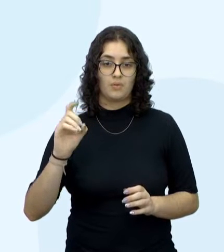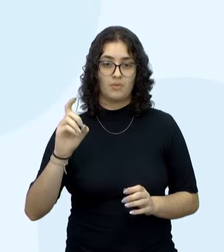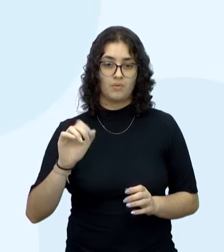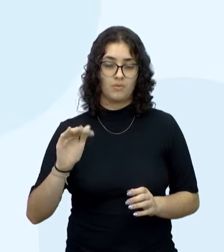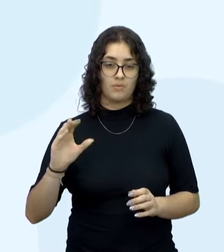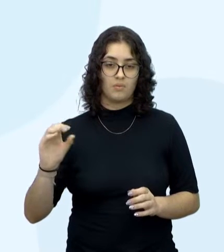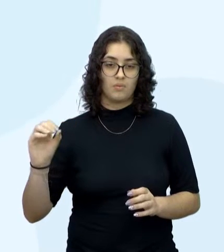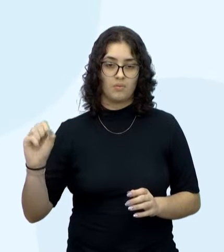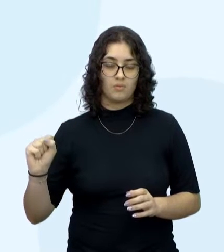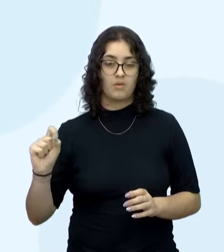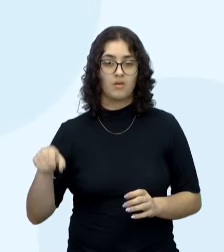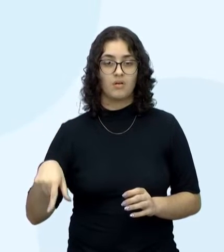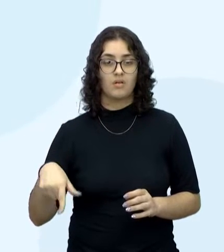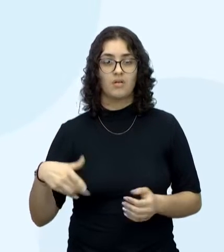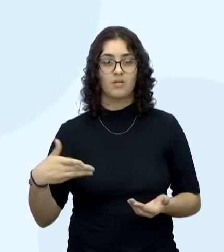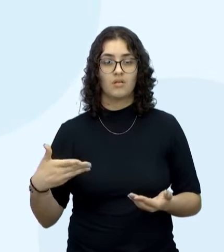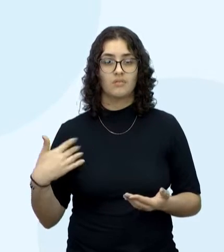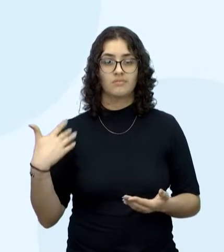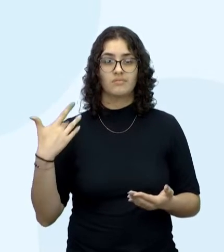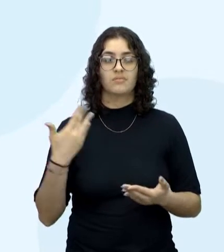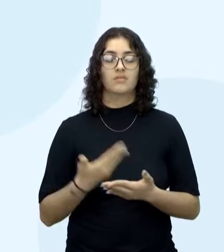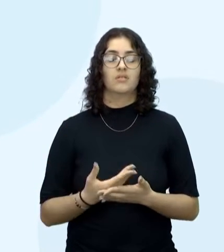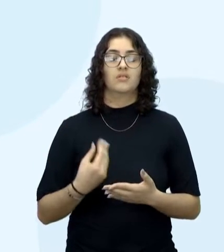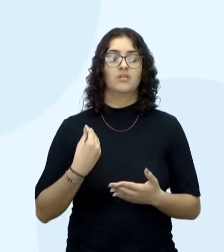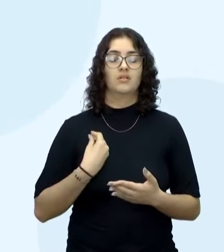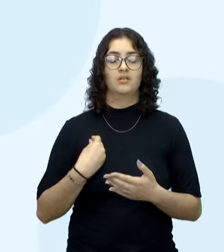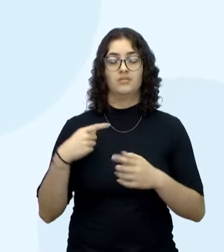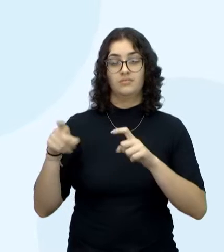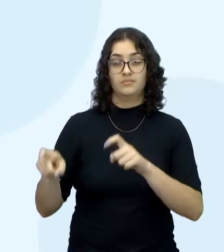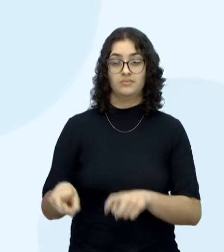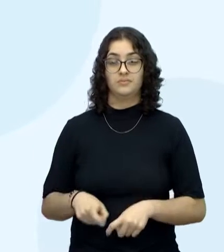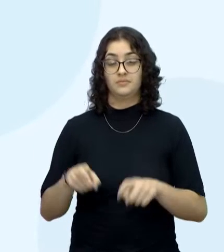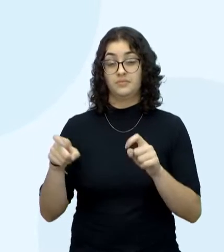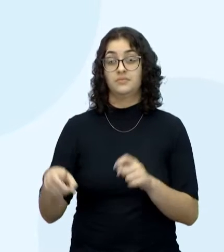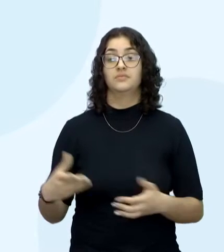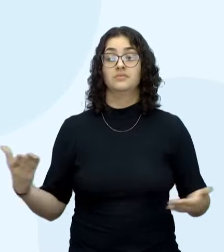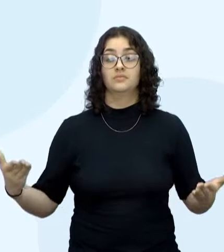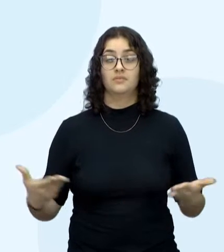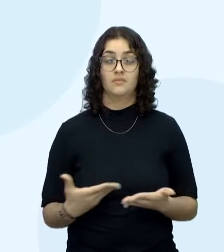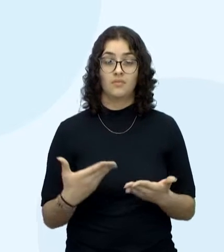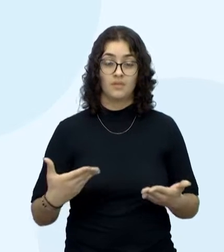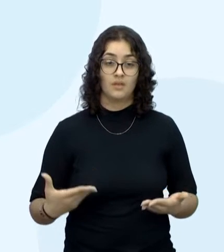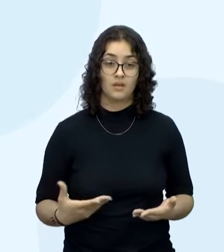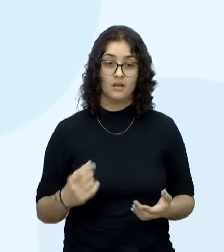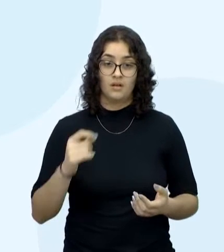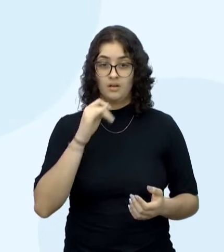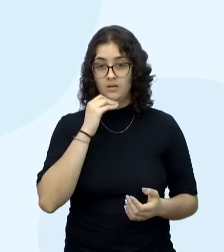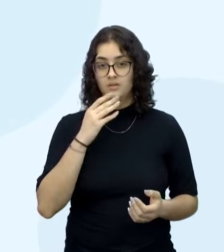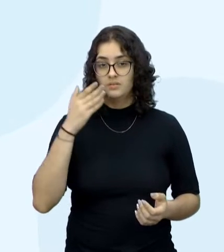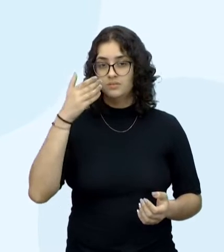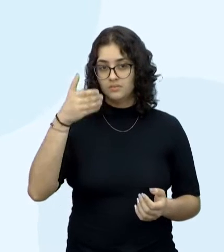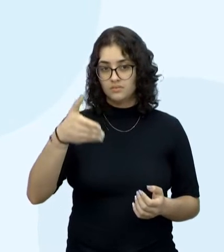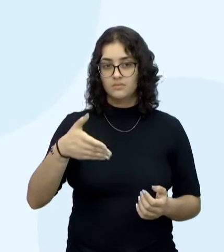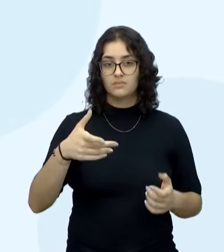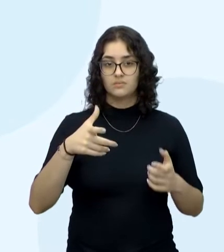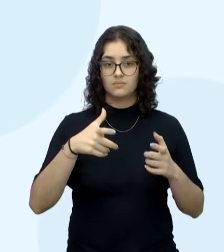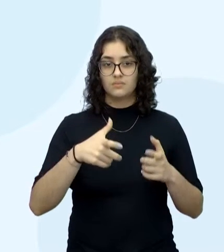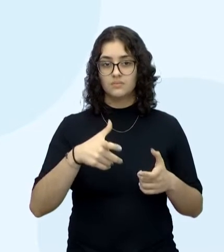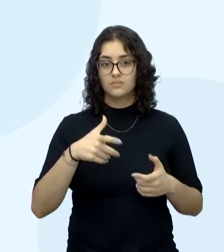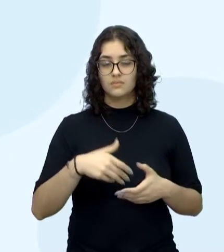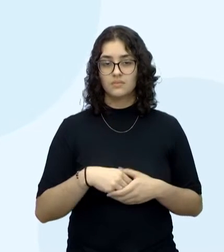presente aí na região rural. Né? Aqui a gente na cidade, por exemplo, que vai em lugar de jardinagem, né, e